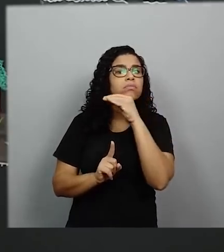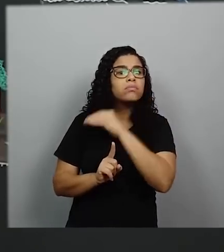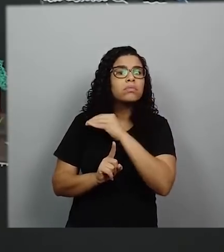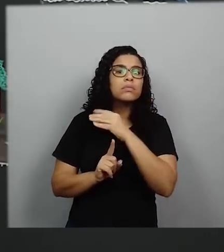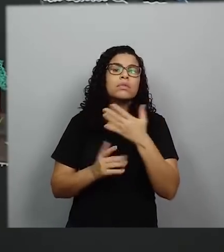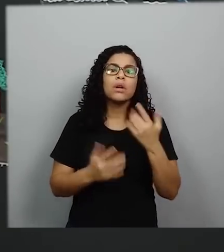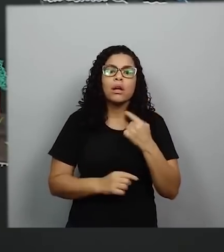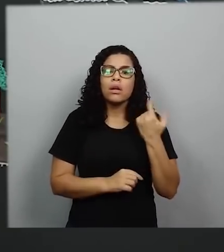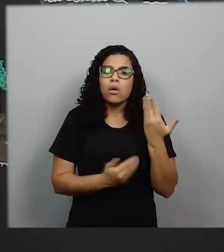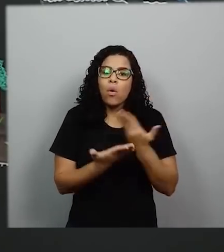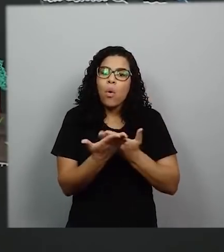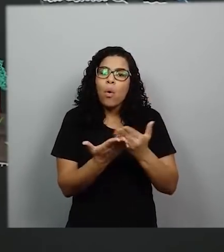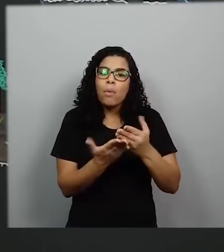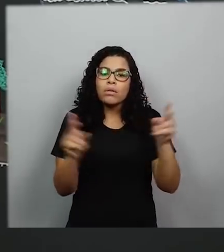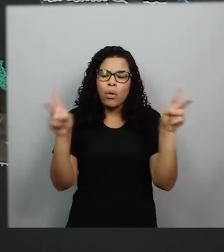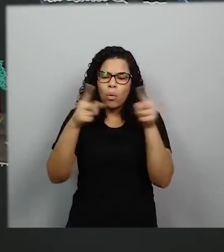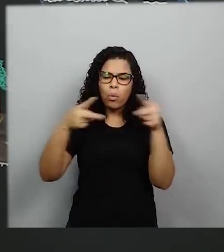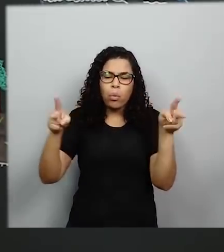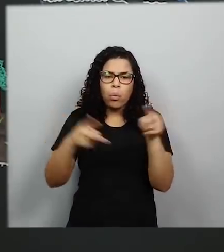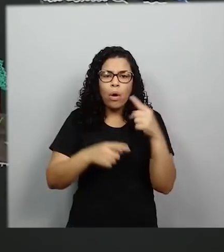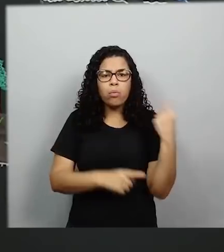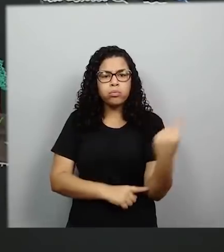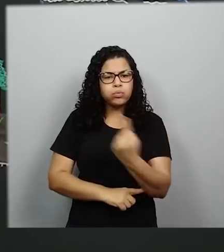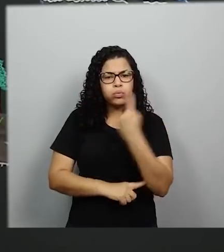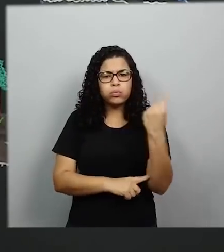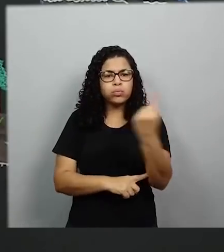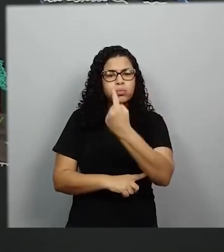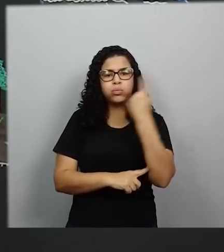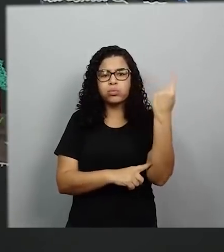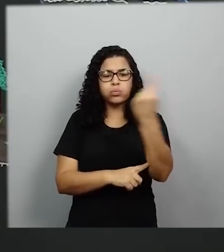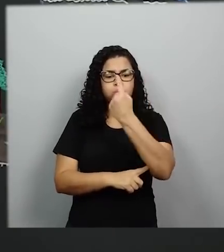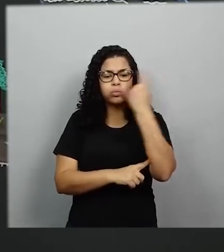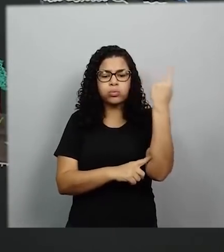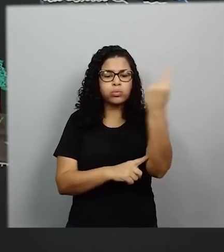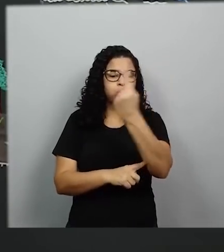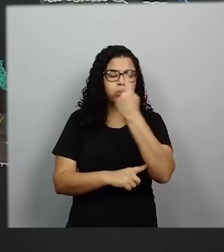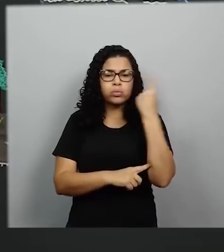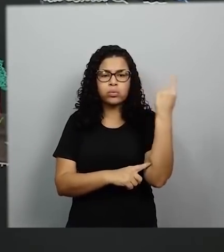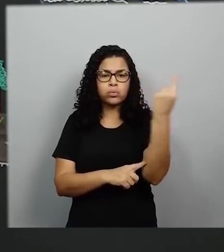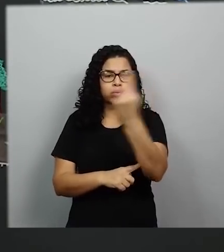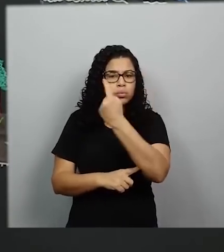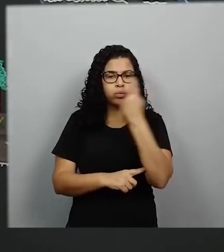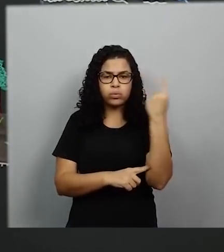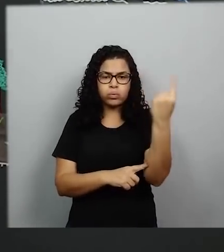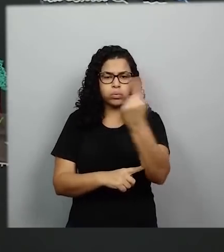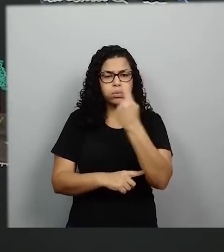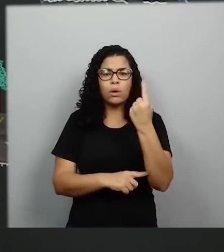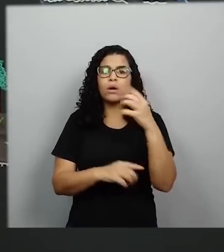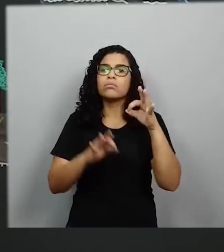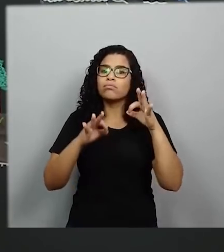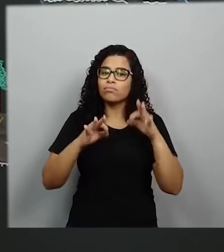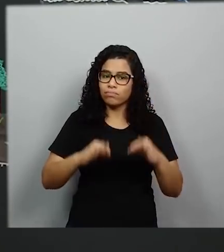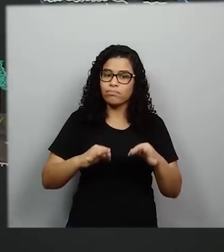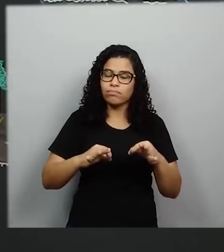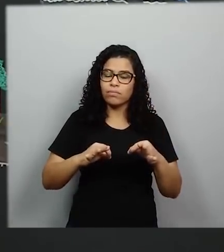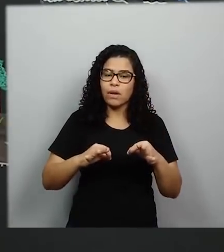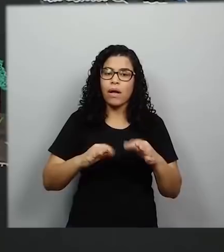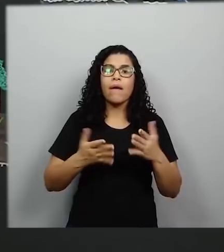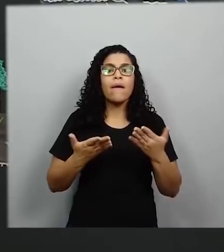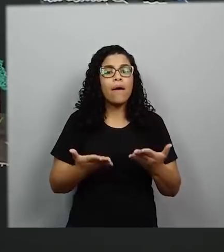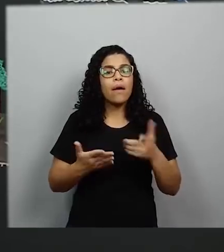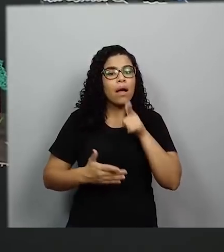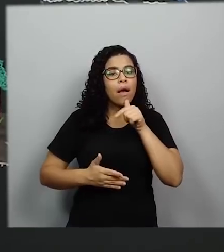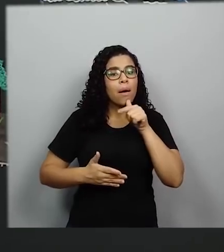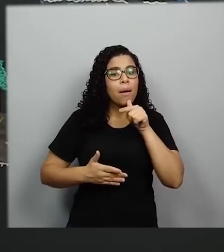à diferença de pressão, a um conjunto de condições em que se forma esses ventos e tempestades que se deslocam do